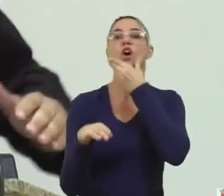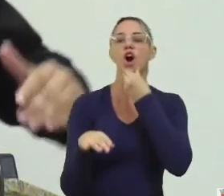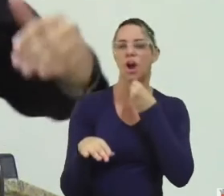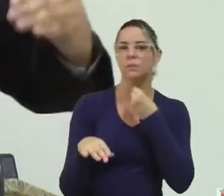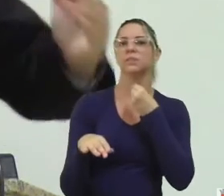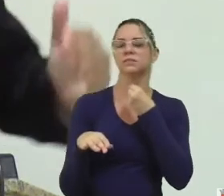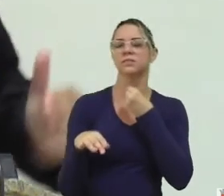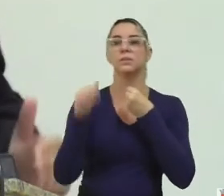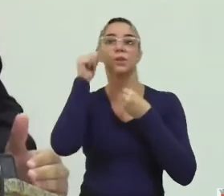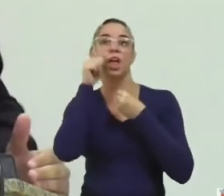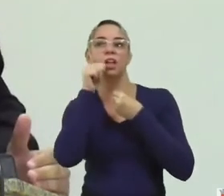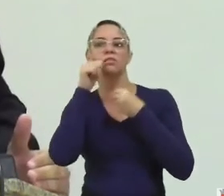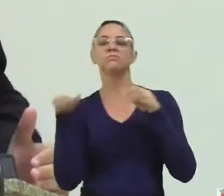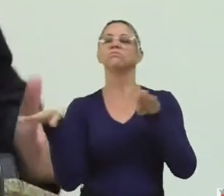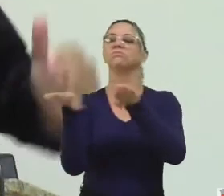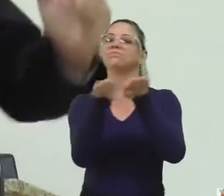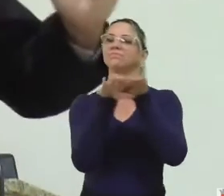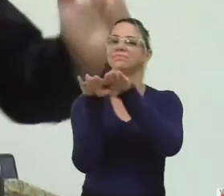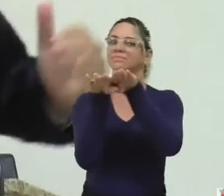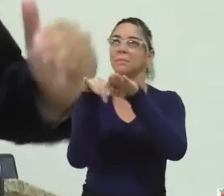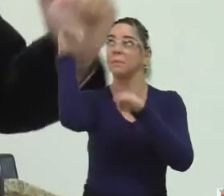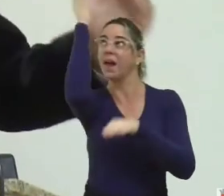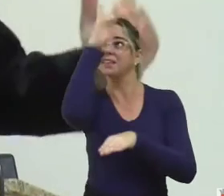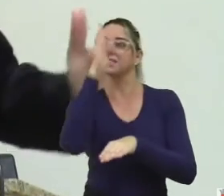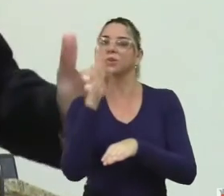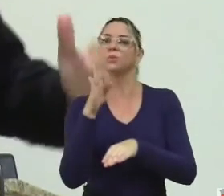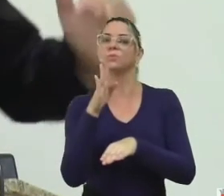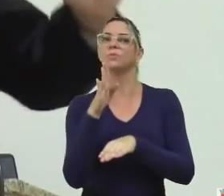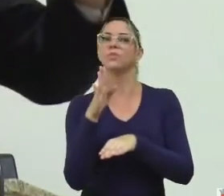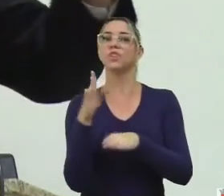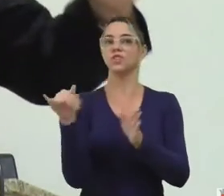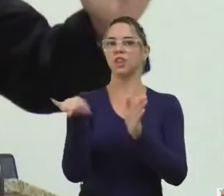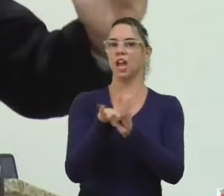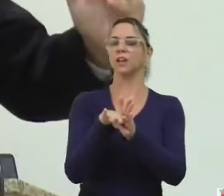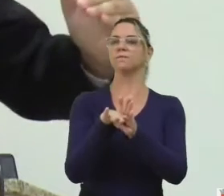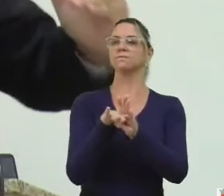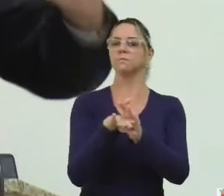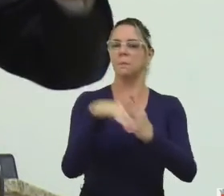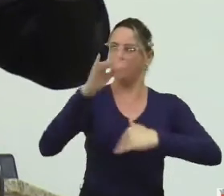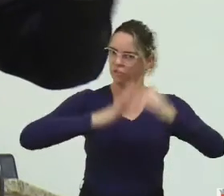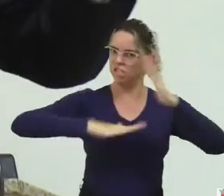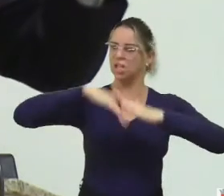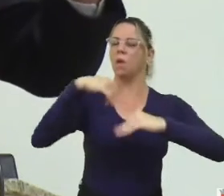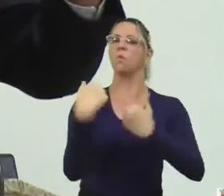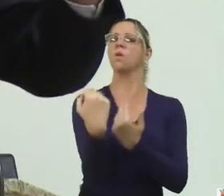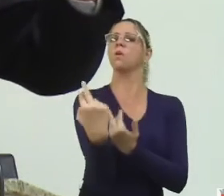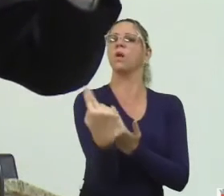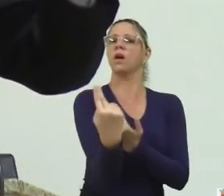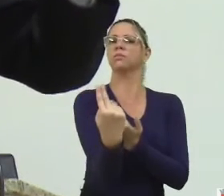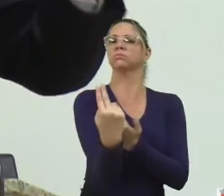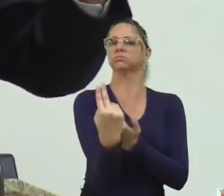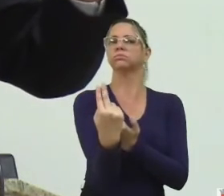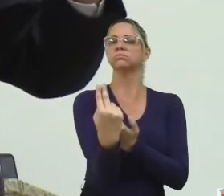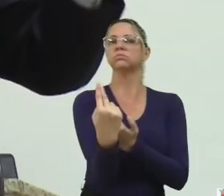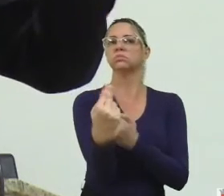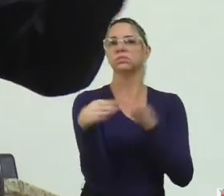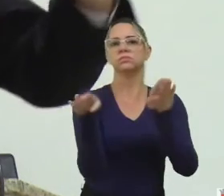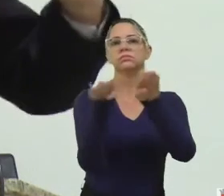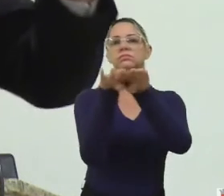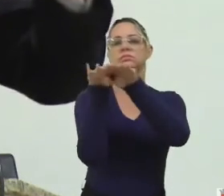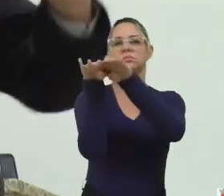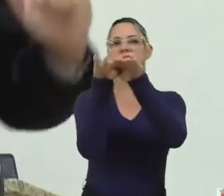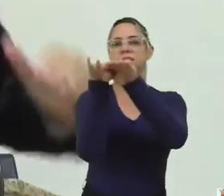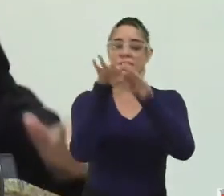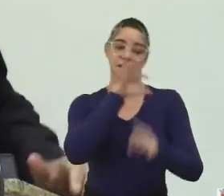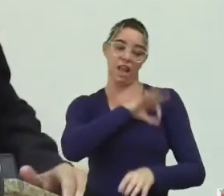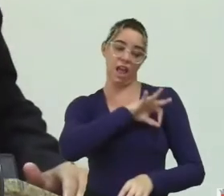mulheres de todo o Brasil, que chegue a cargos merecedores, que sejam de igual salário